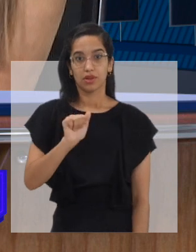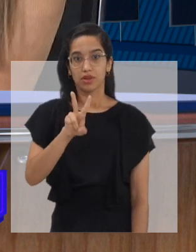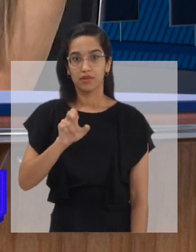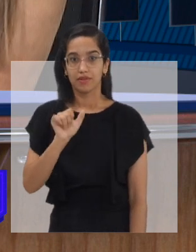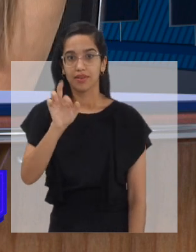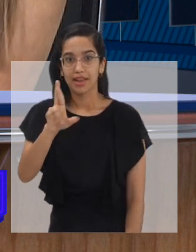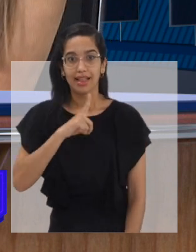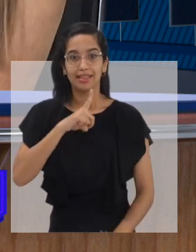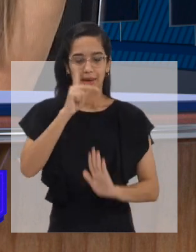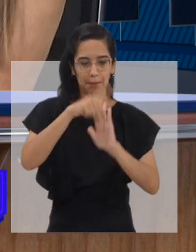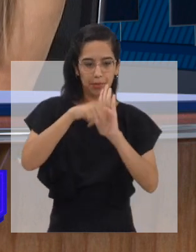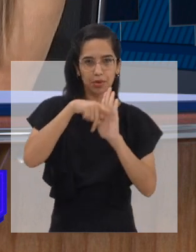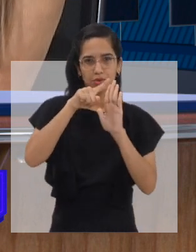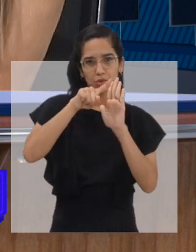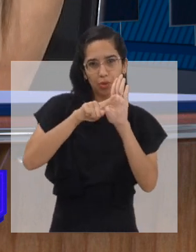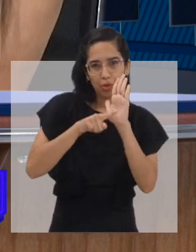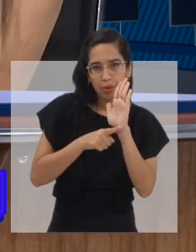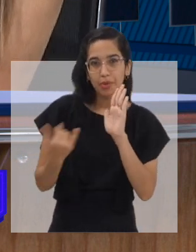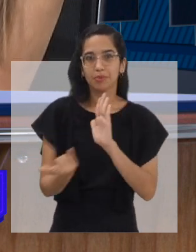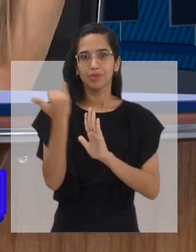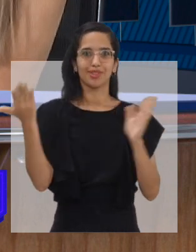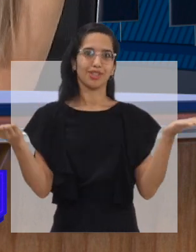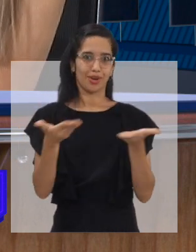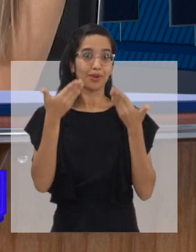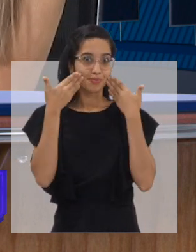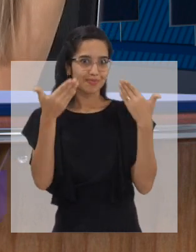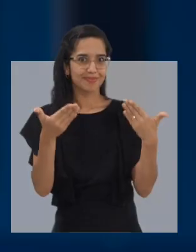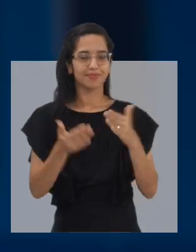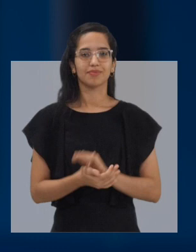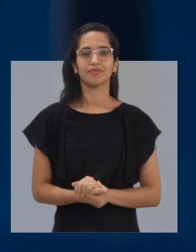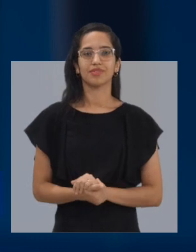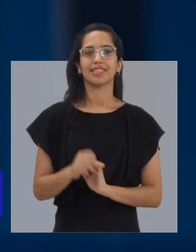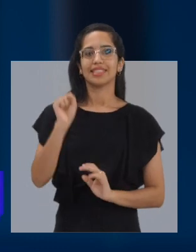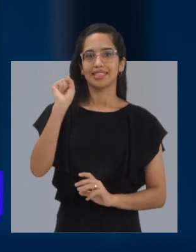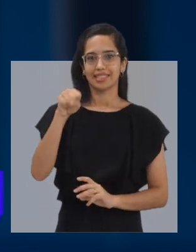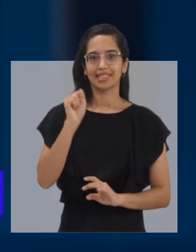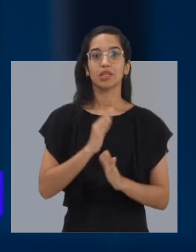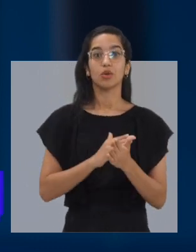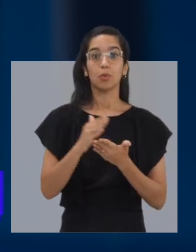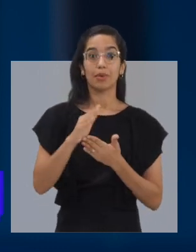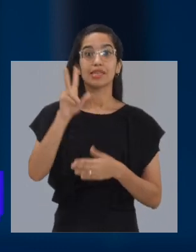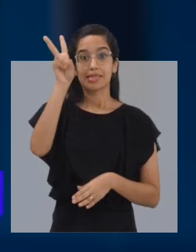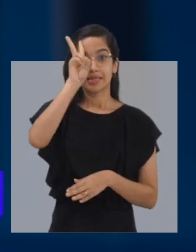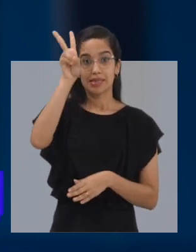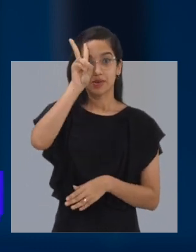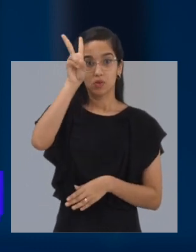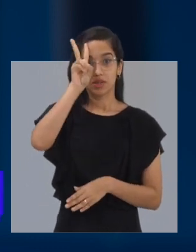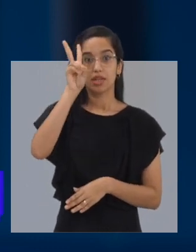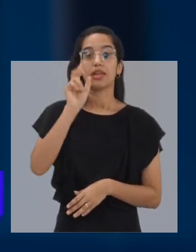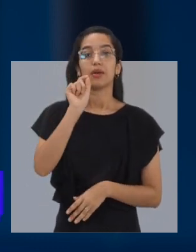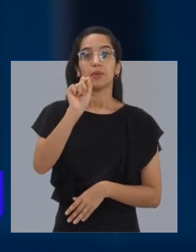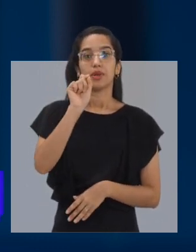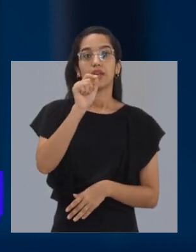programação que você pode falar sobre essa programação agora. Sim, a partir de segunda-feira começa a 20ª